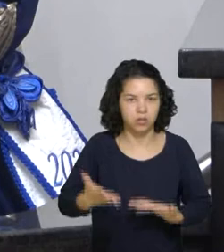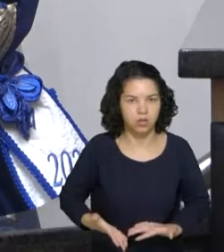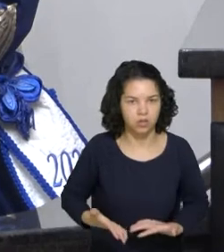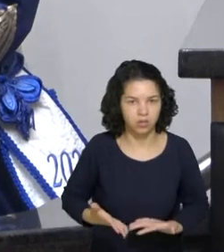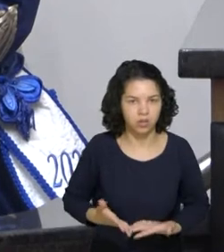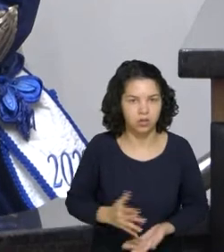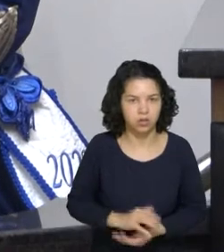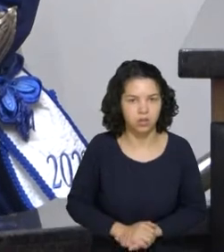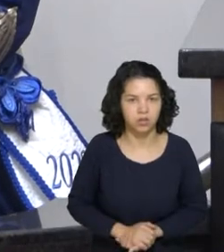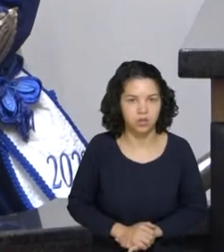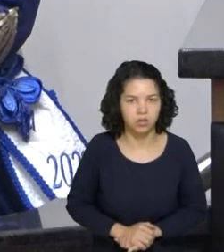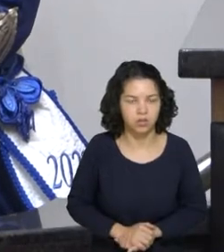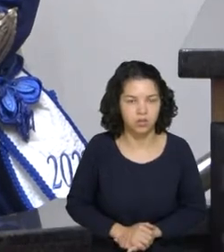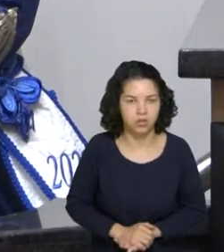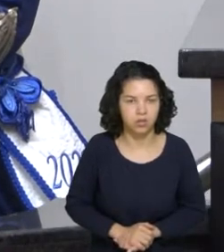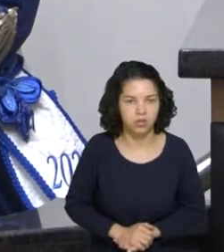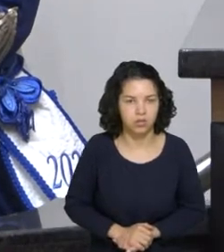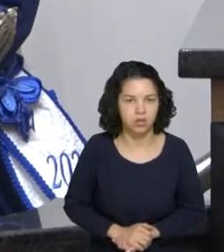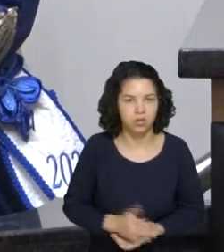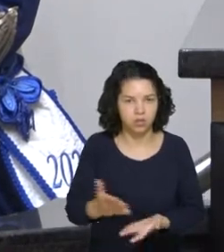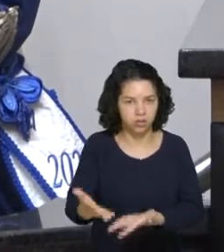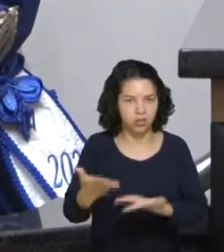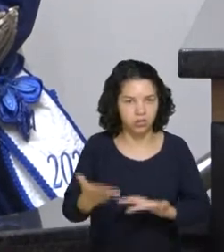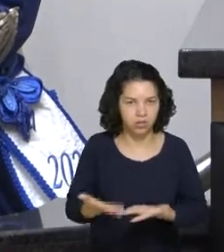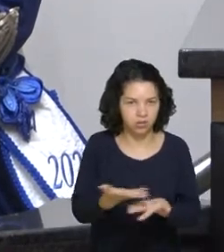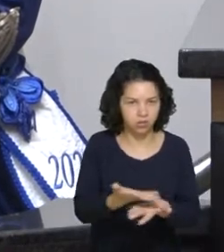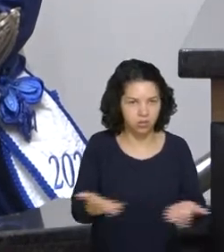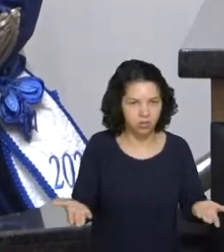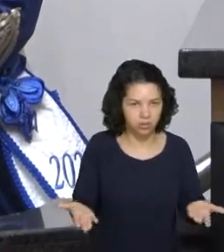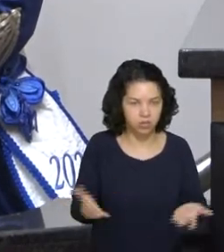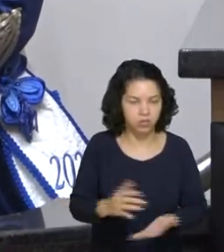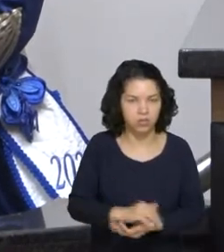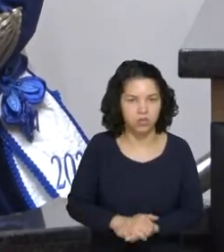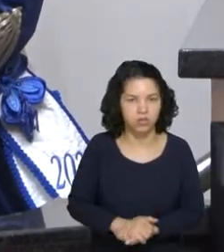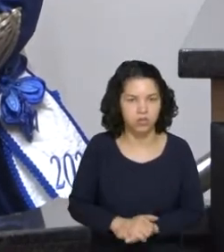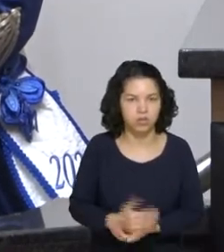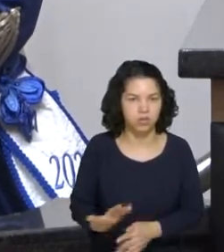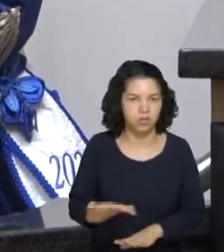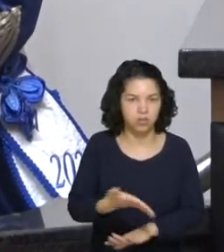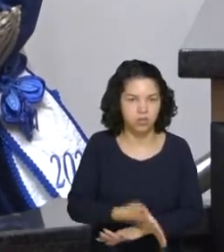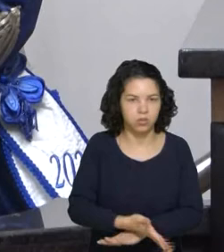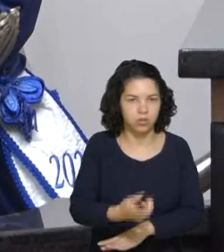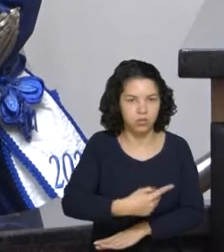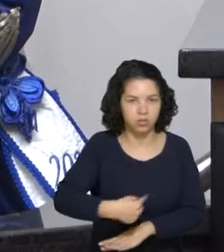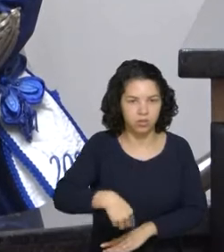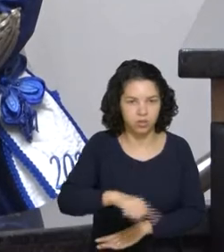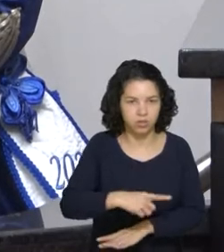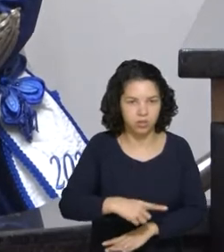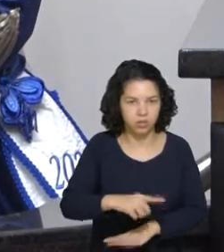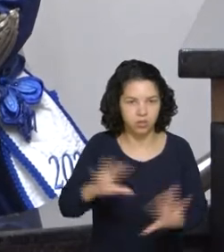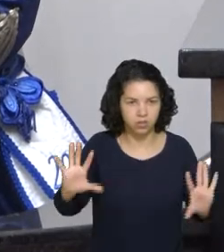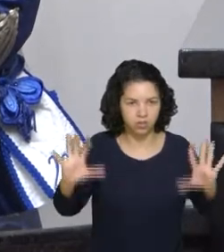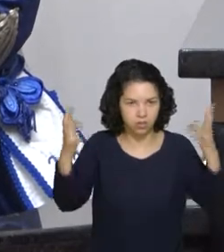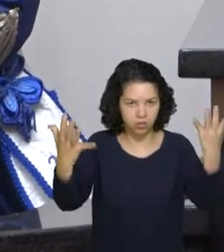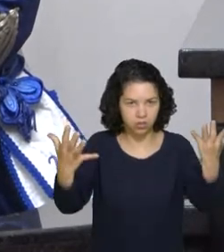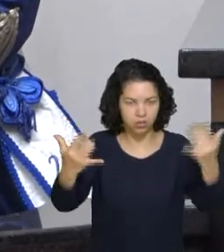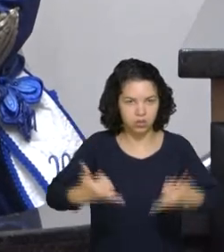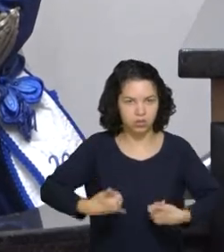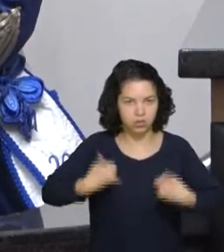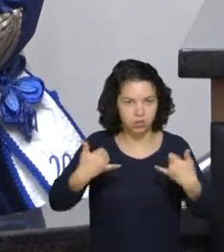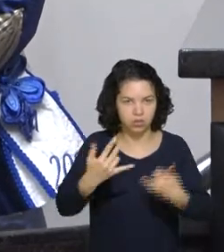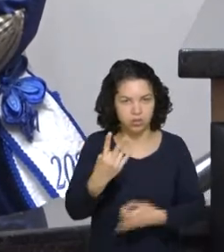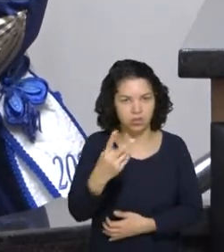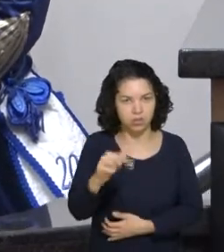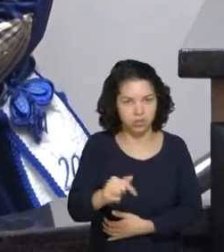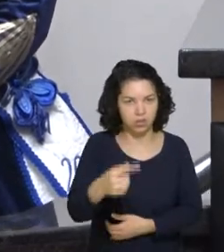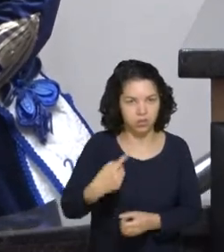né, fazer o convite aqui para todos vocês para participarem conosco do nosso evento lá de aniversário de 27 anos